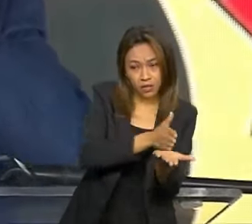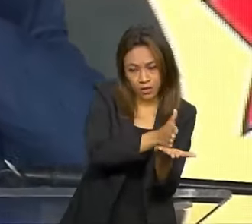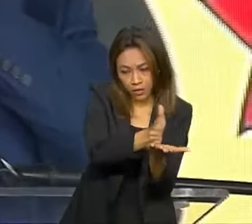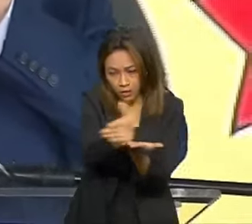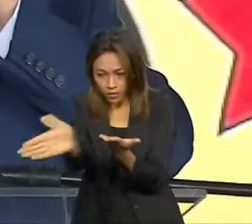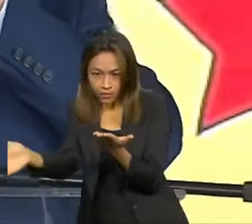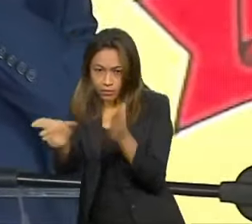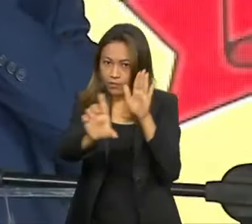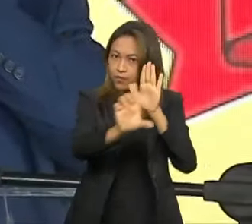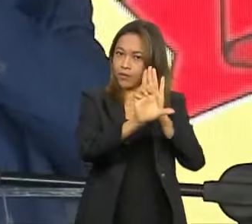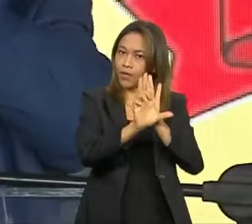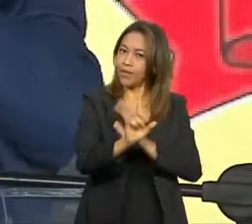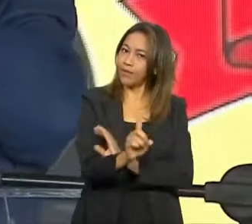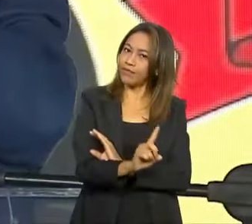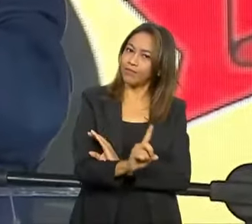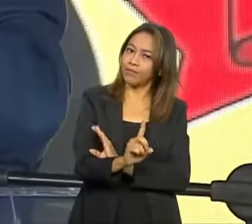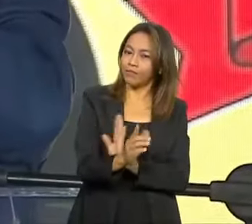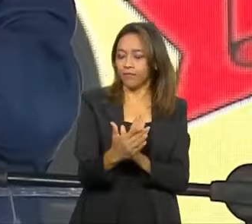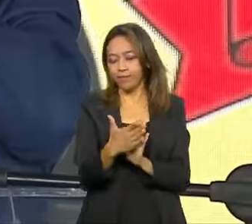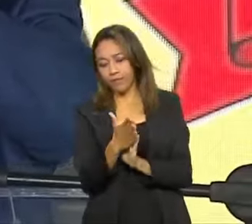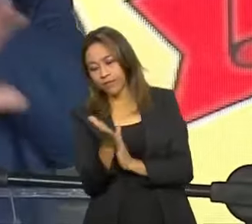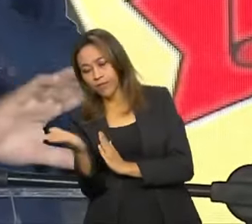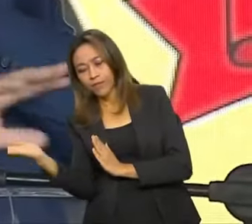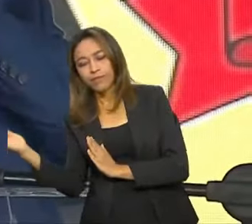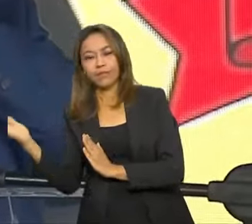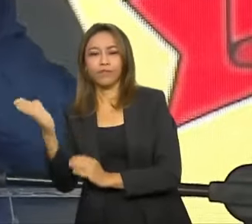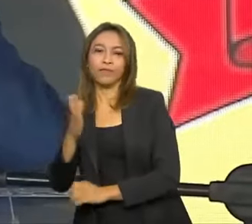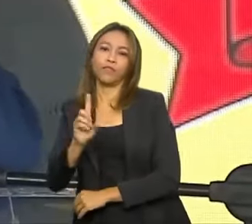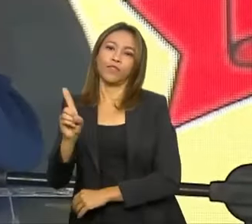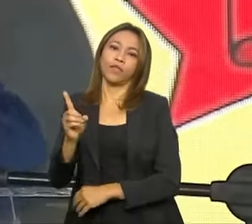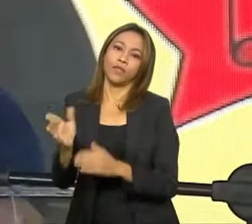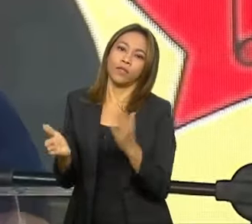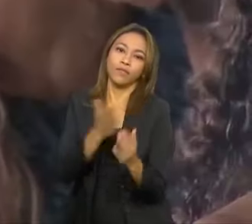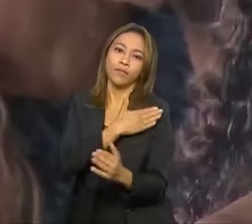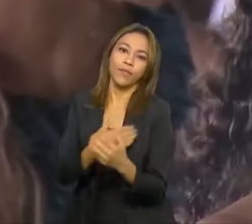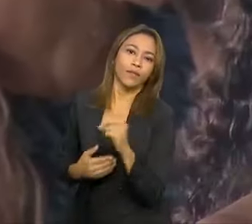lei, nem à direita, nem à esquerda.